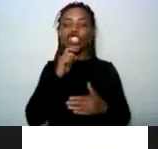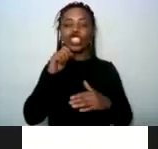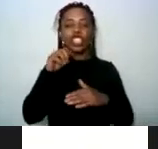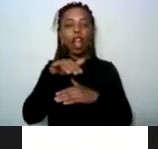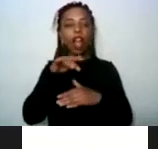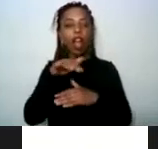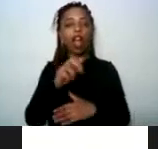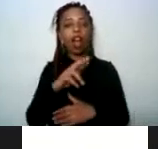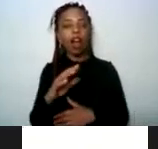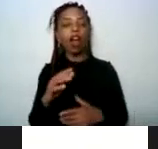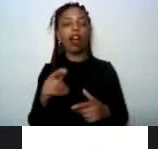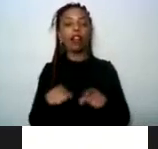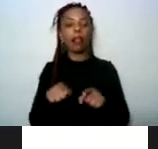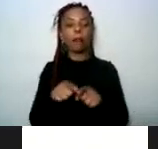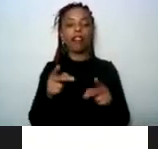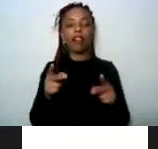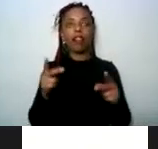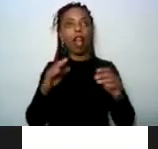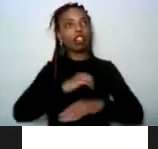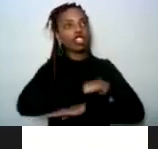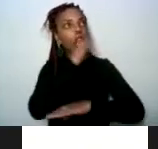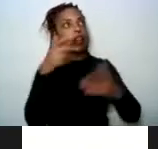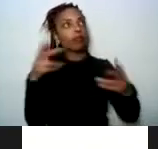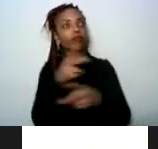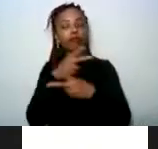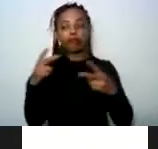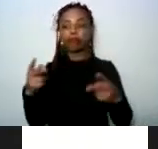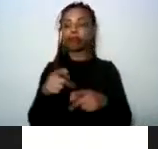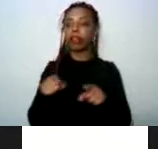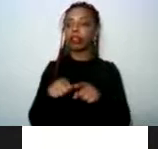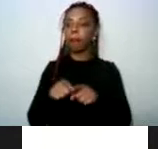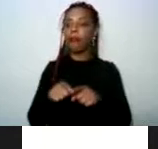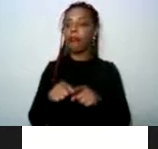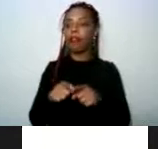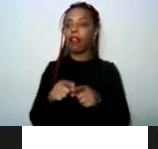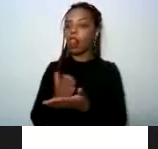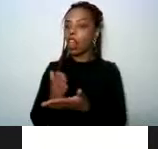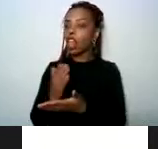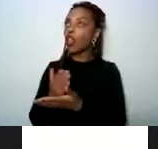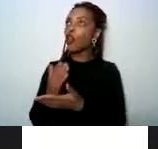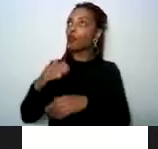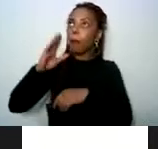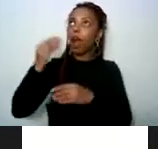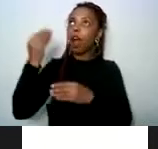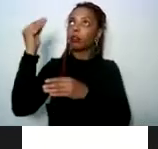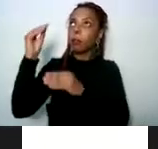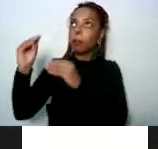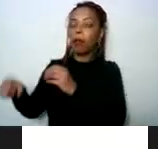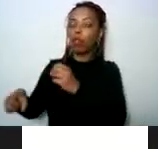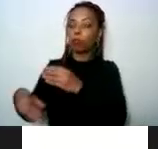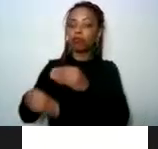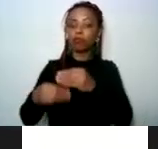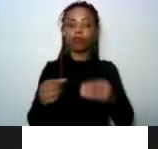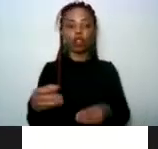infestações no acervo de livros. A gente também entende que